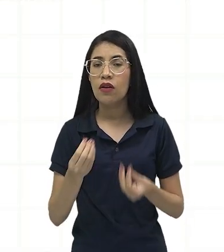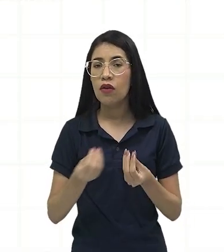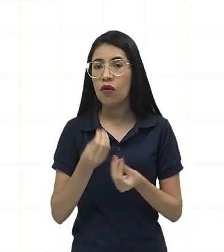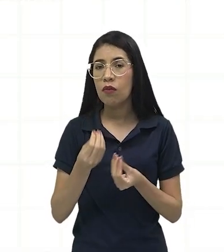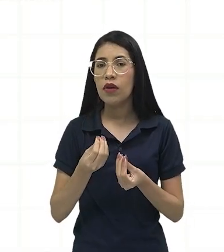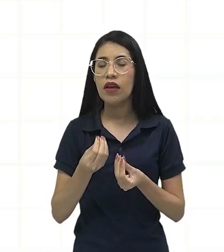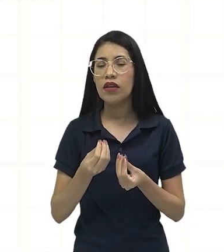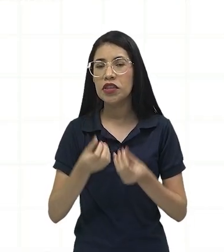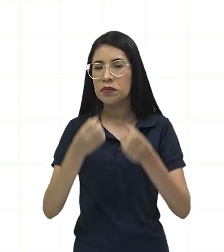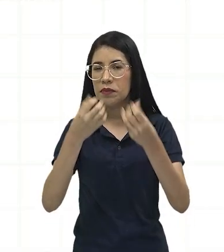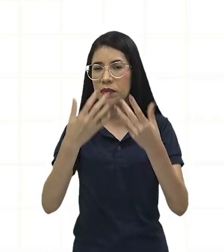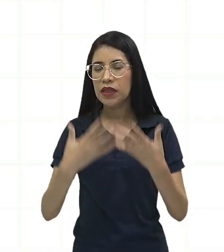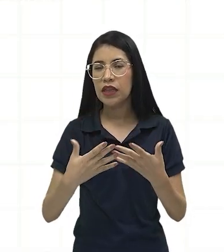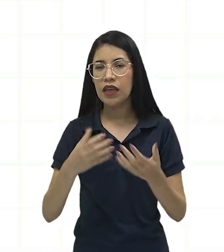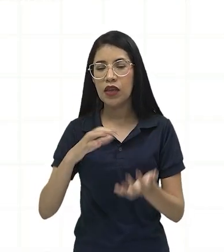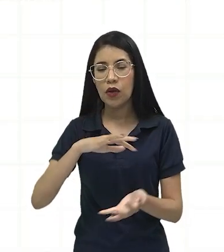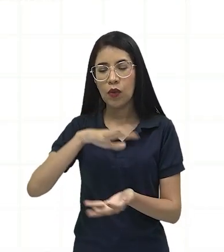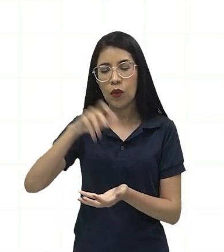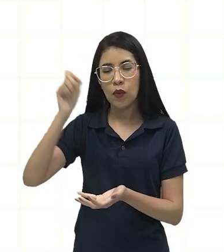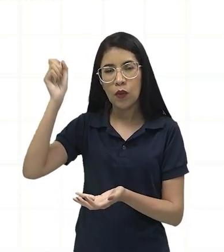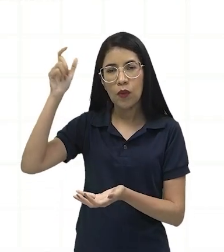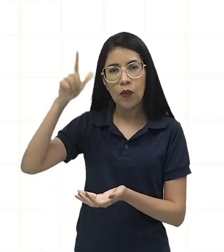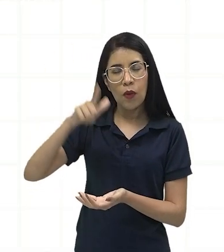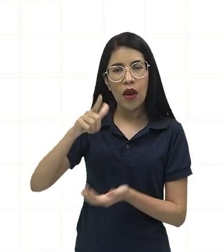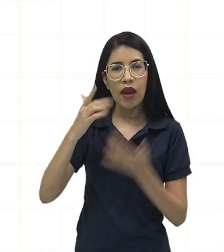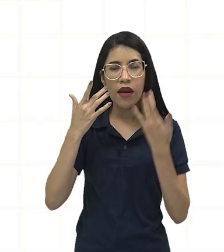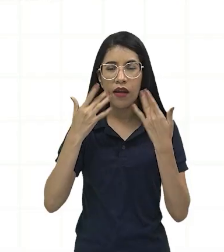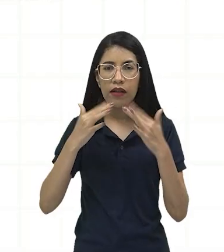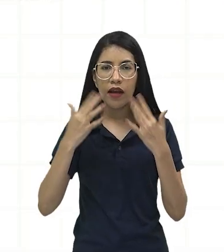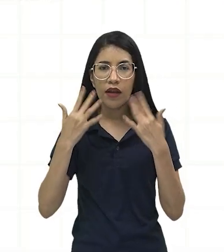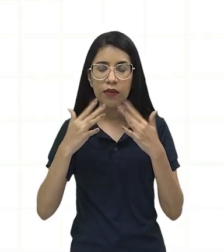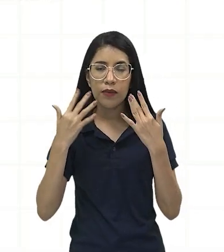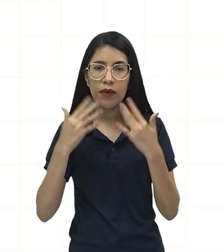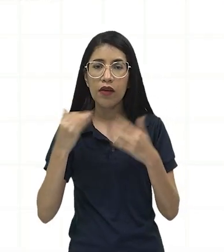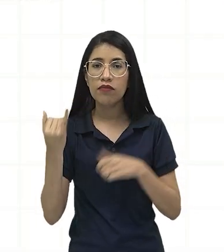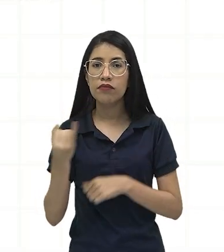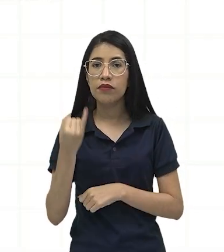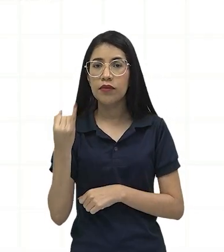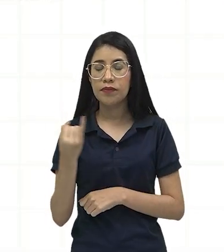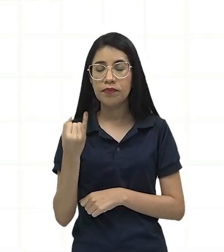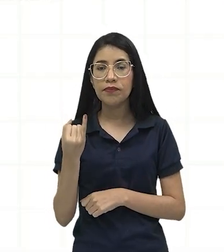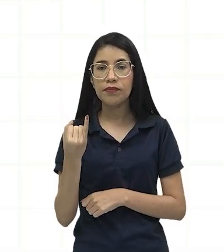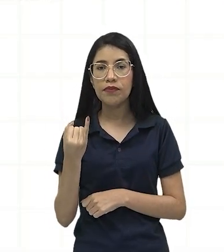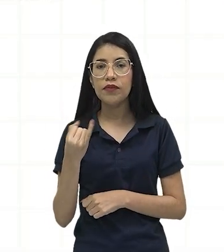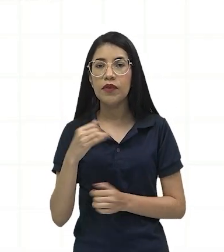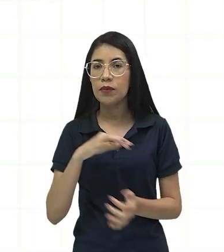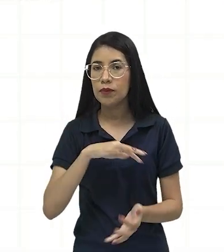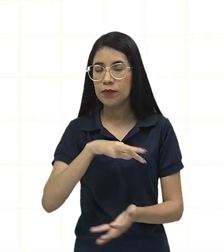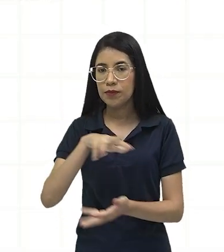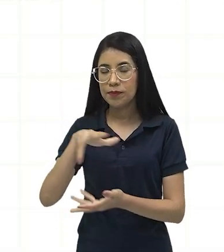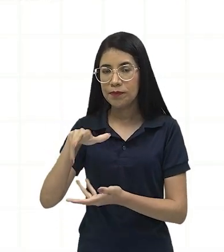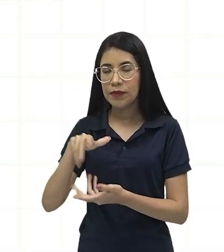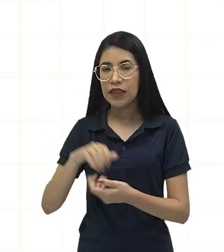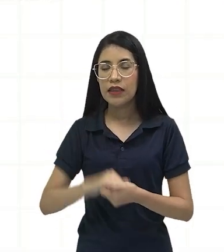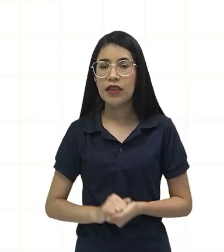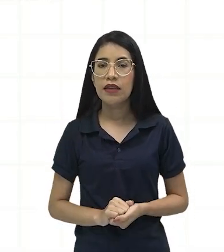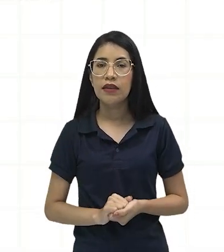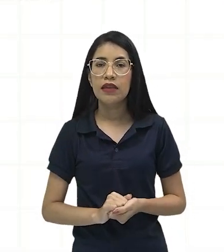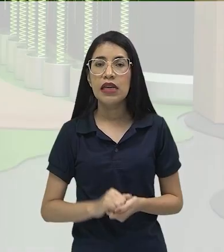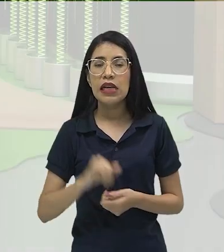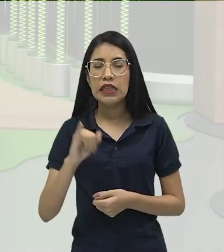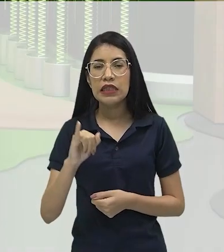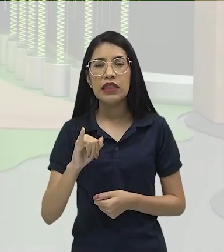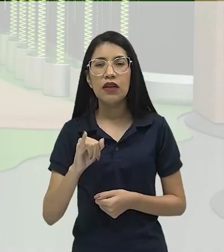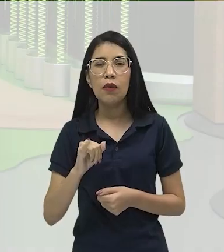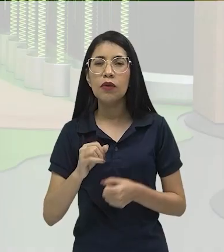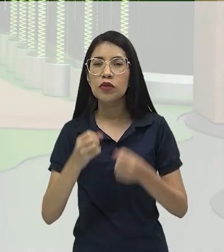que esse efeito é o efeito natural e importante para o nosso planeta, se quando a gente fala